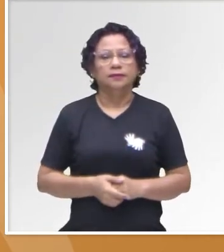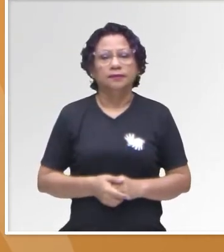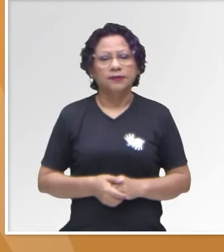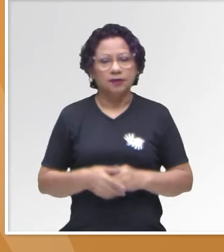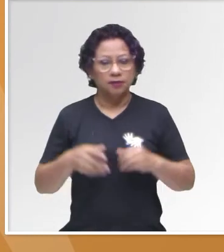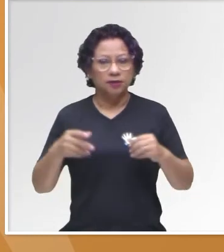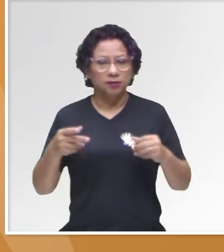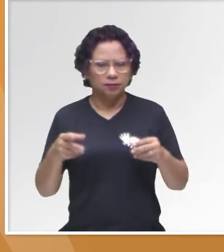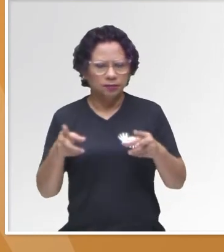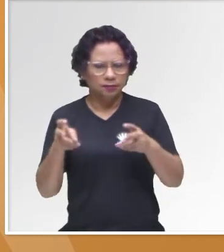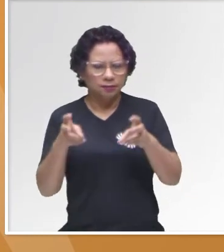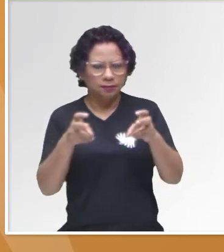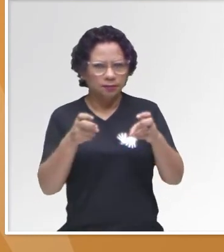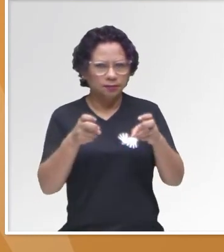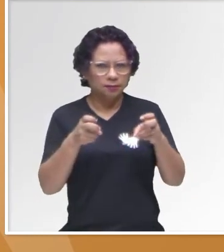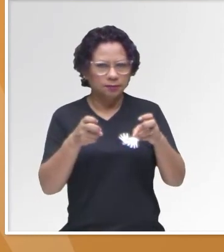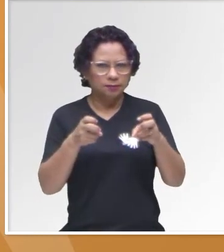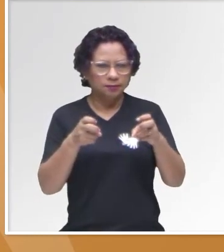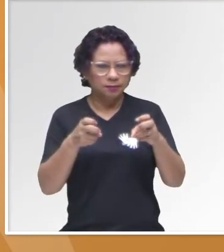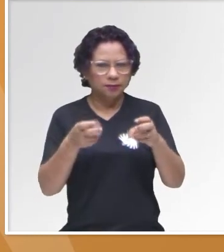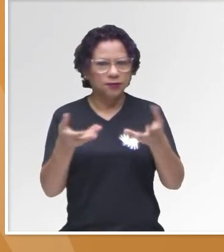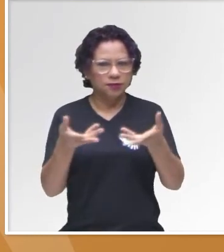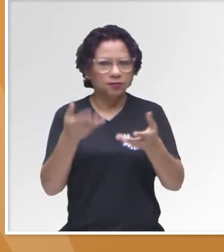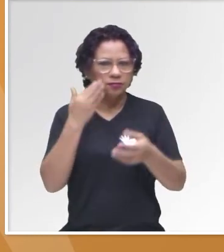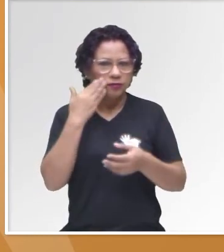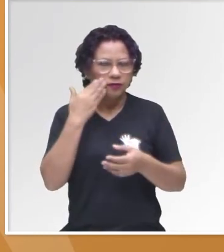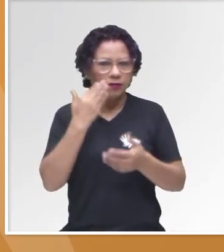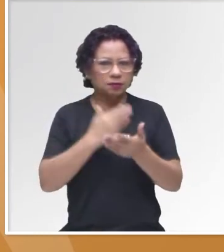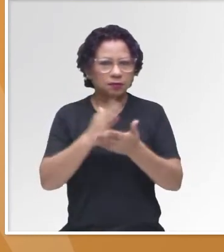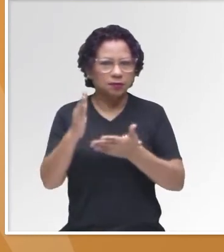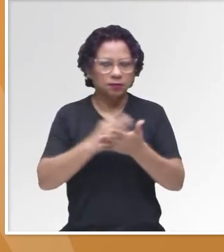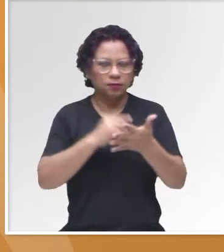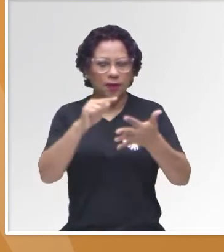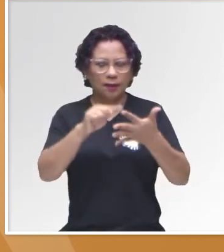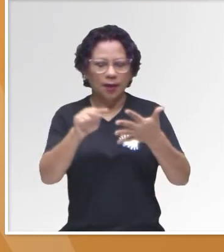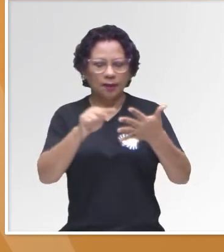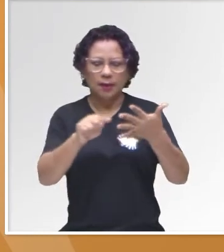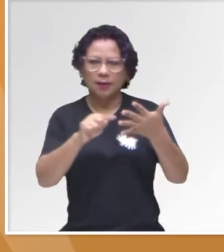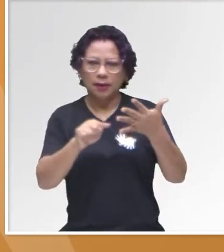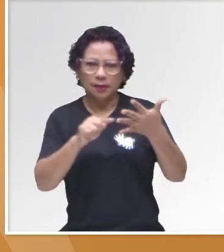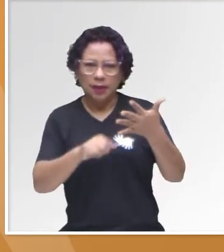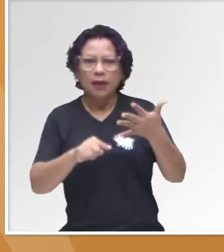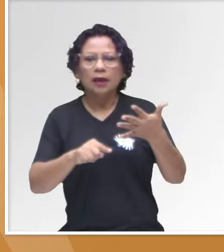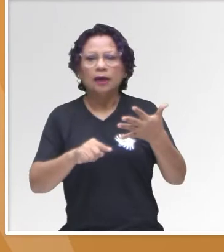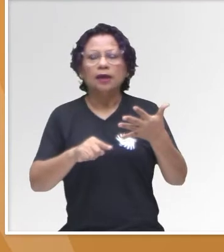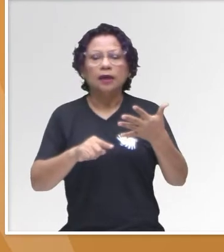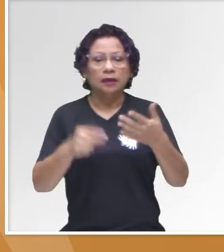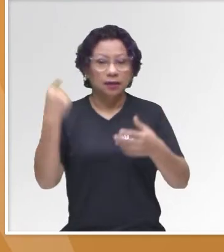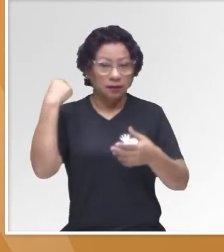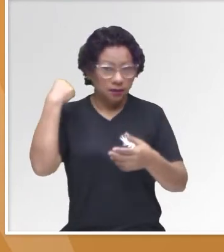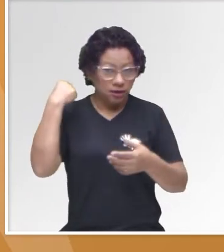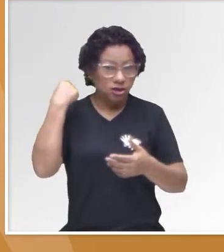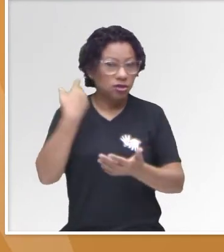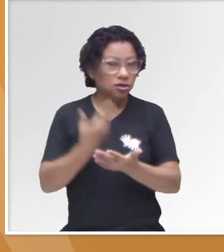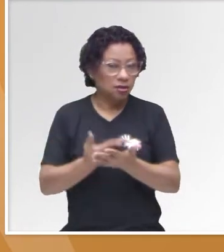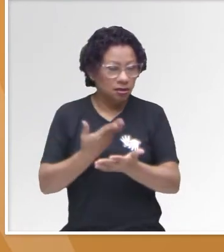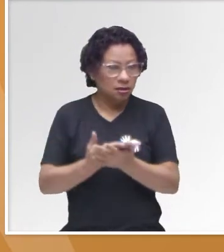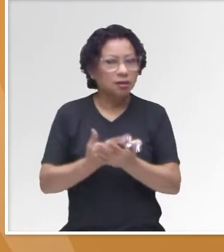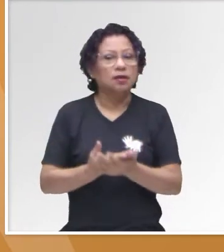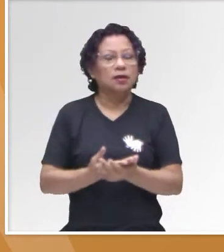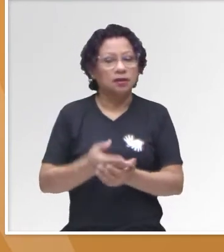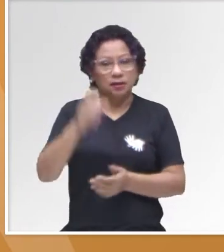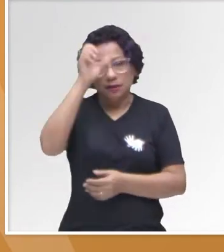os conteúdos da aula de hoje. Então, a gente tem aí alguns tópicos, a gente vai falar sobre eles. A produção industrial, né? Nós vimos um pouco